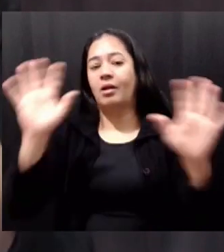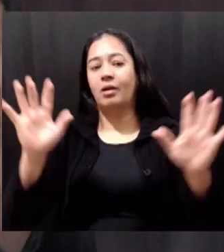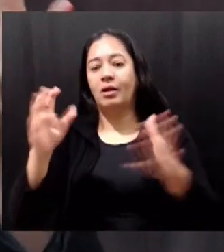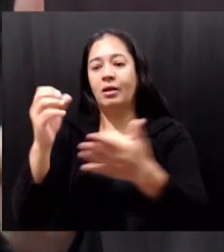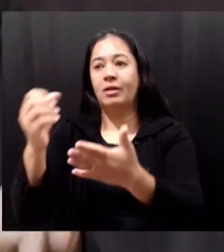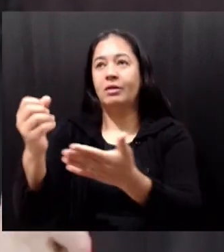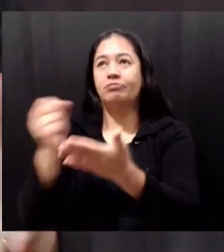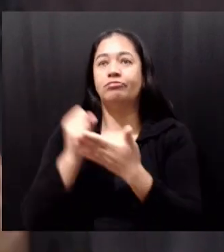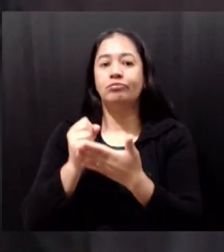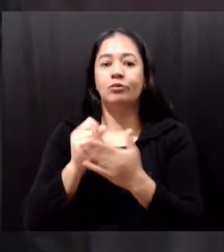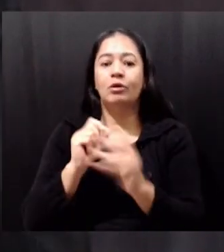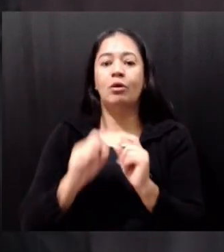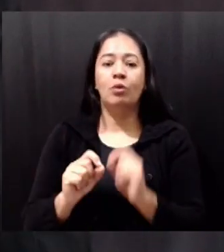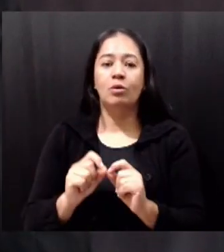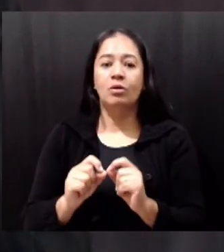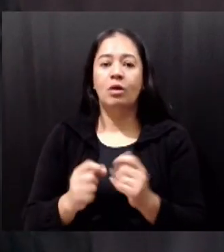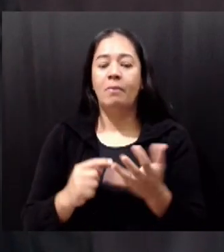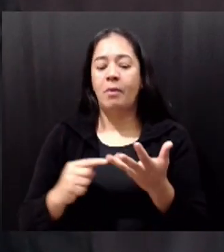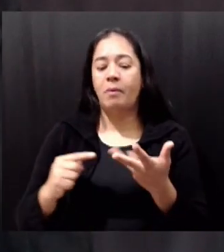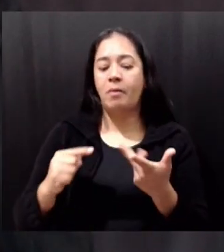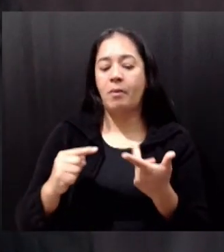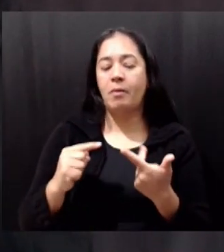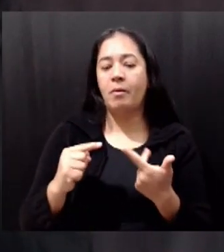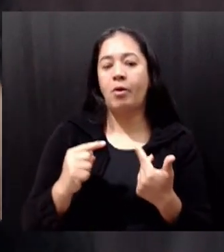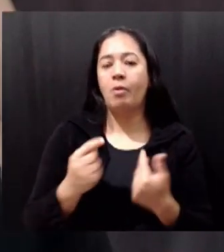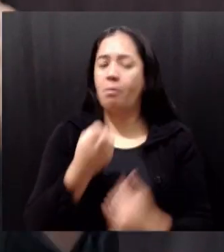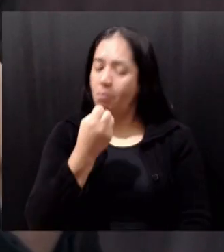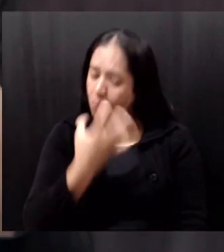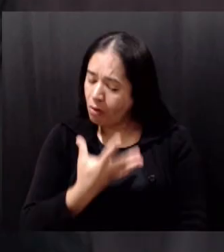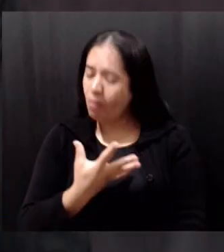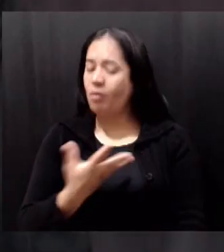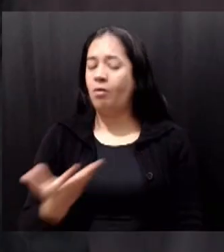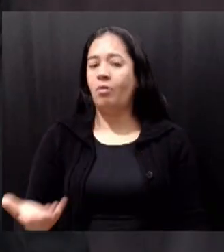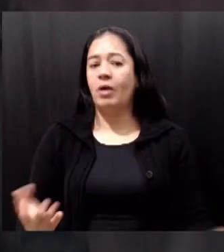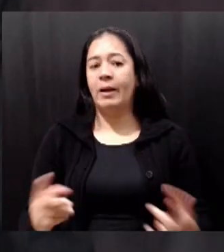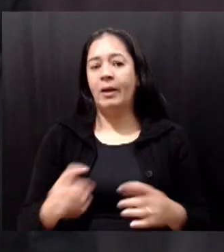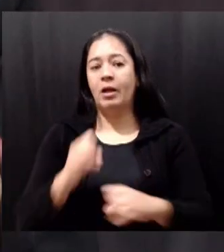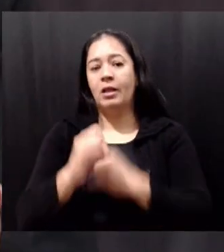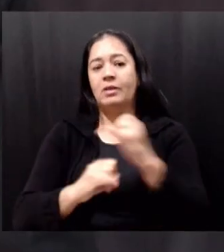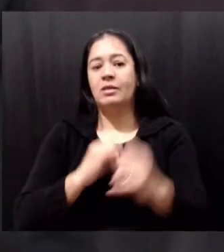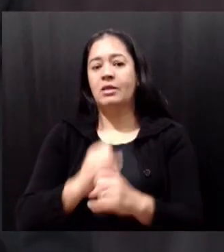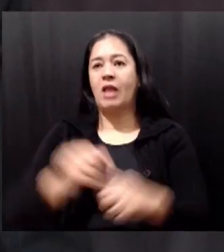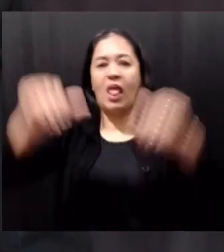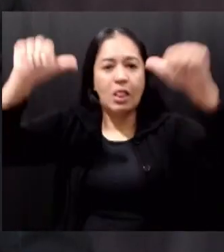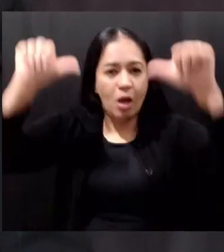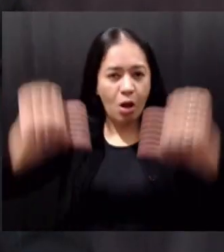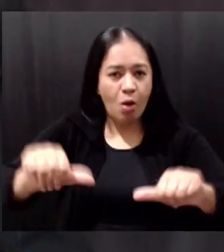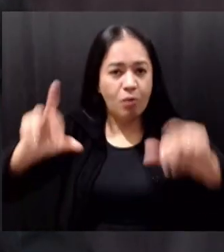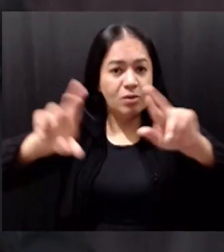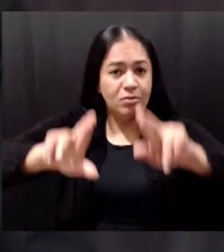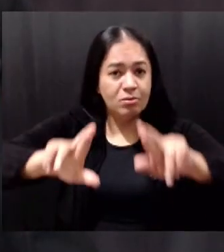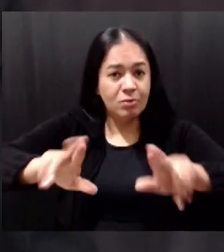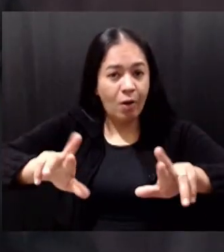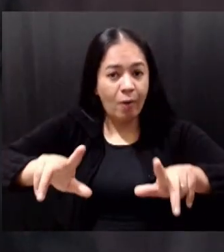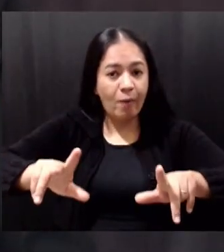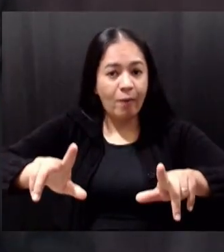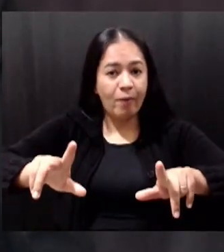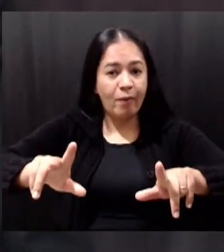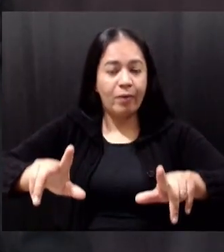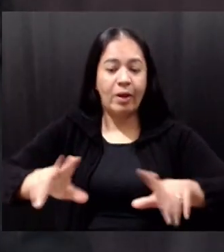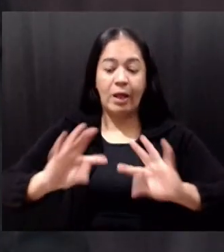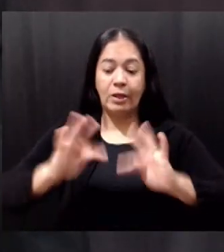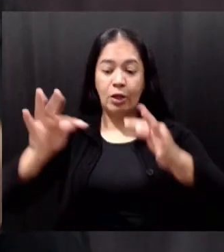muitas coisas boas. A internet, ela não é nociva, ela não é ruim em si mesma. A tecnologia, ela